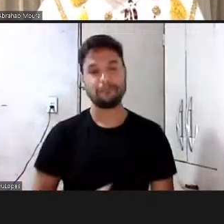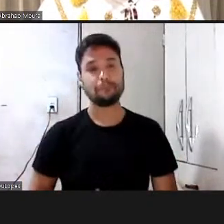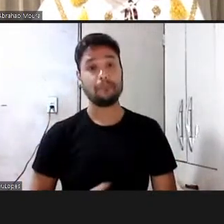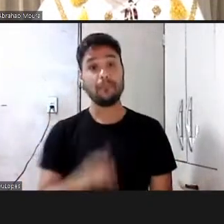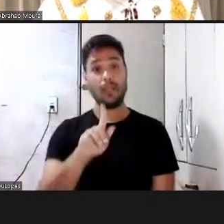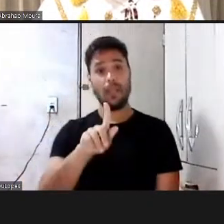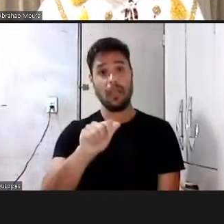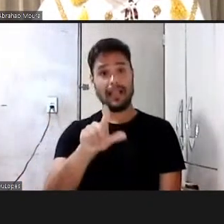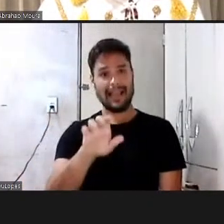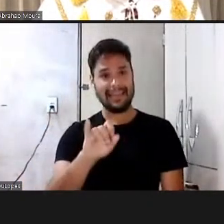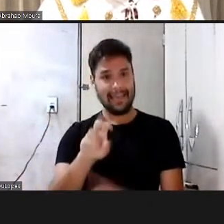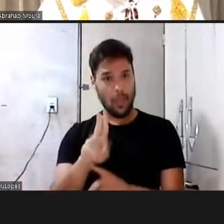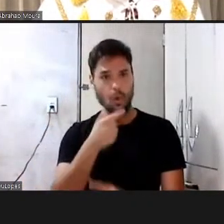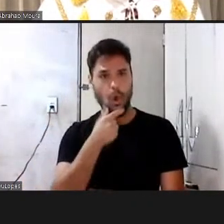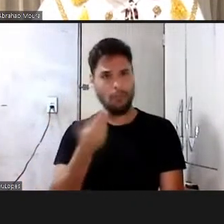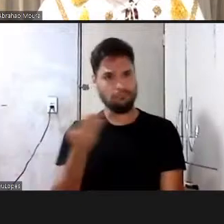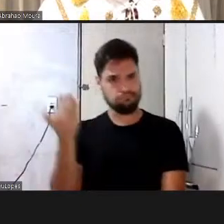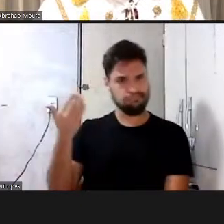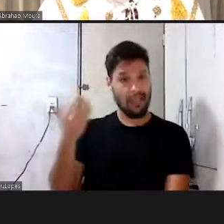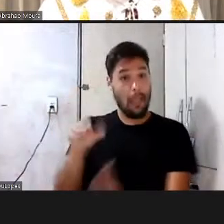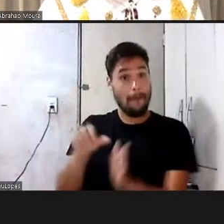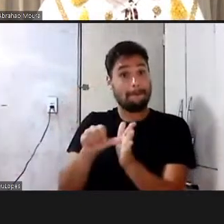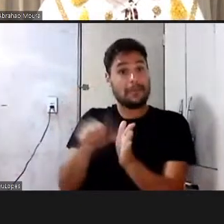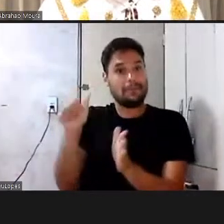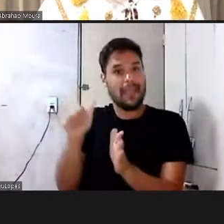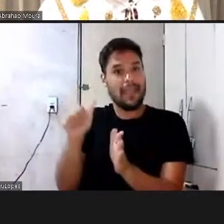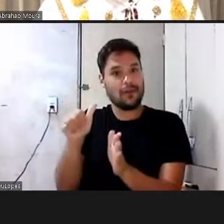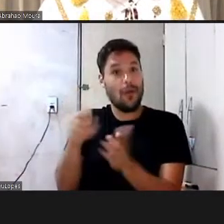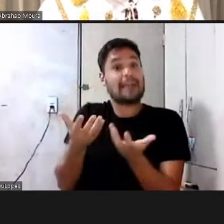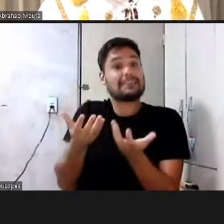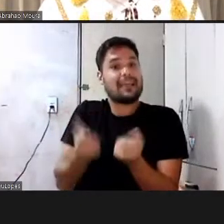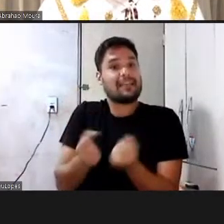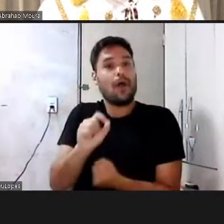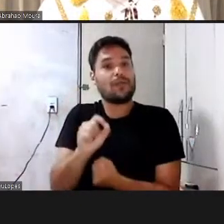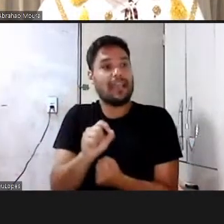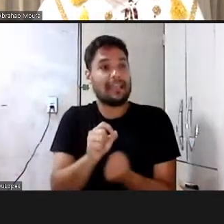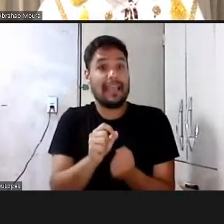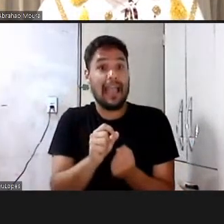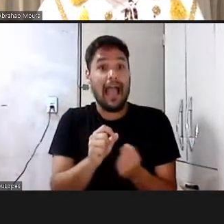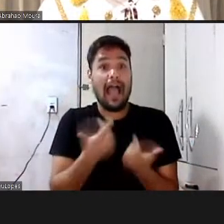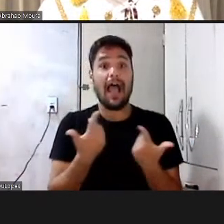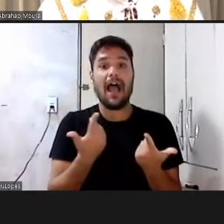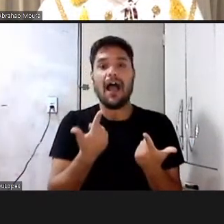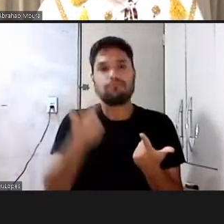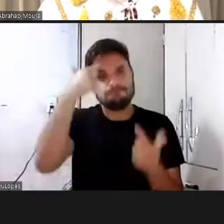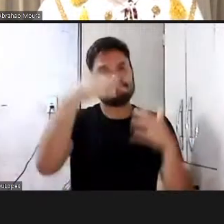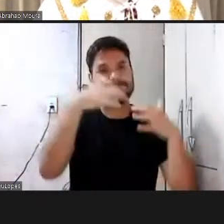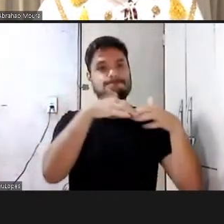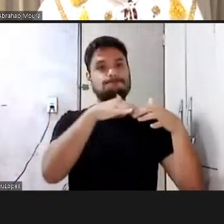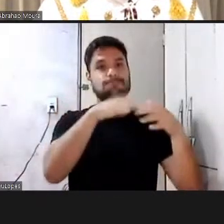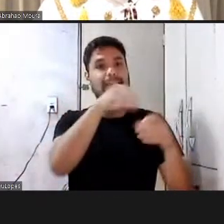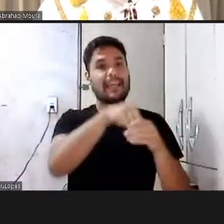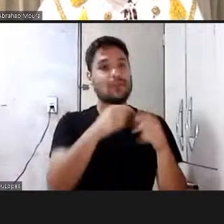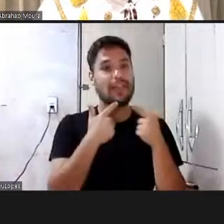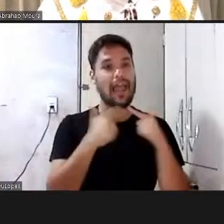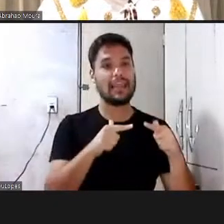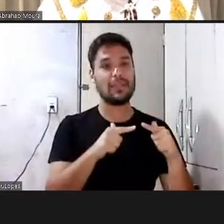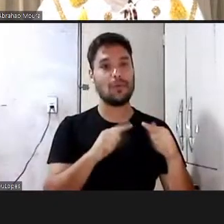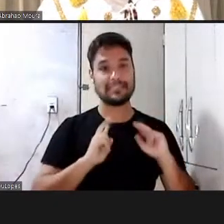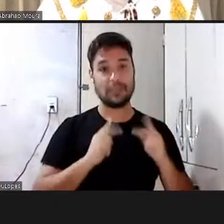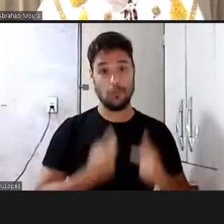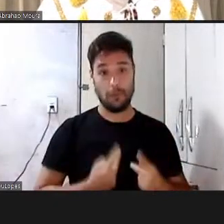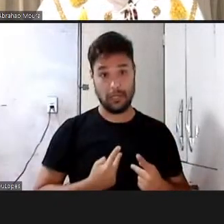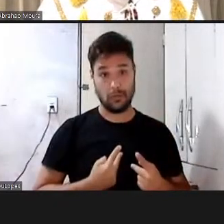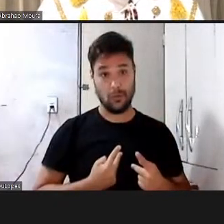deve ter sido o primeiro a reconhecer claramente o significado da propriedade central da língua humana, e uma das suas propriedades